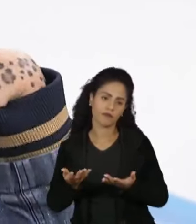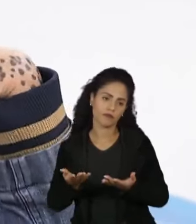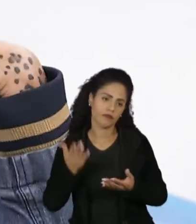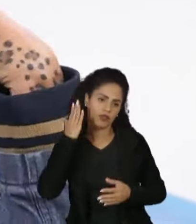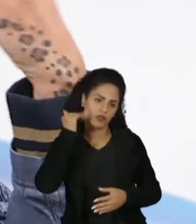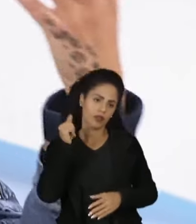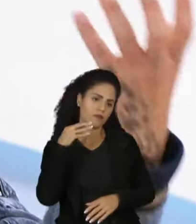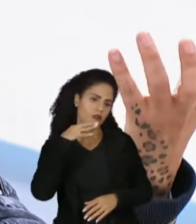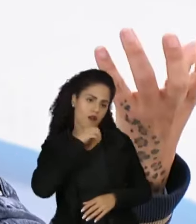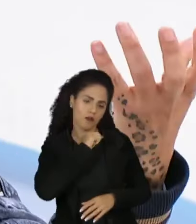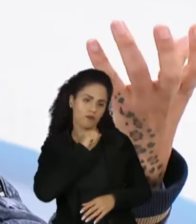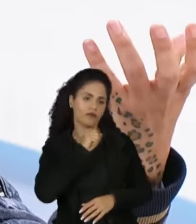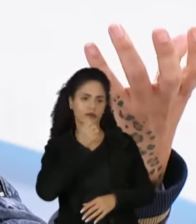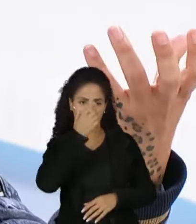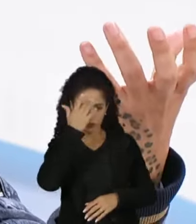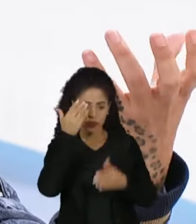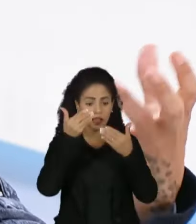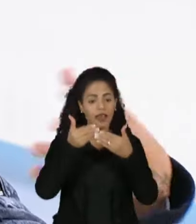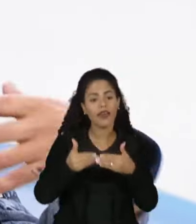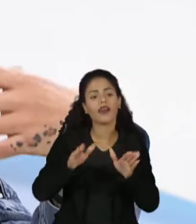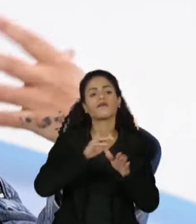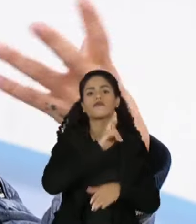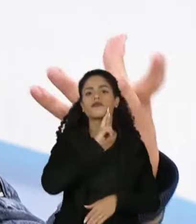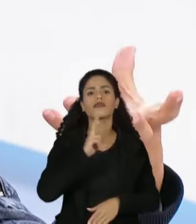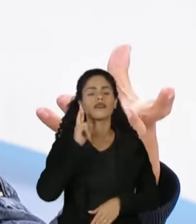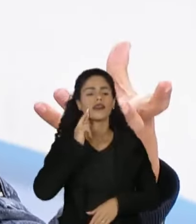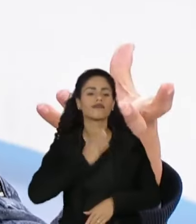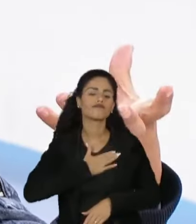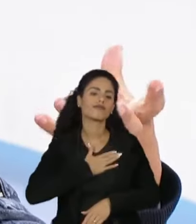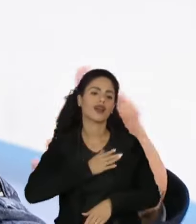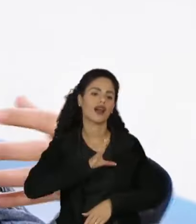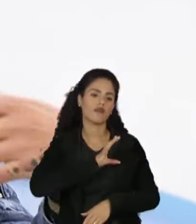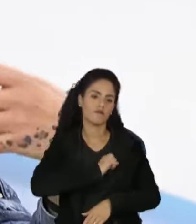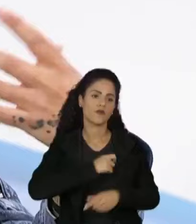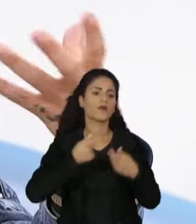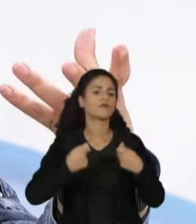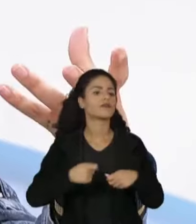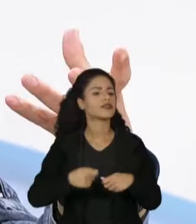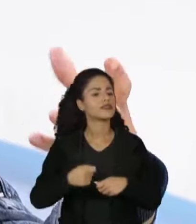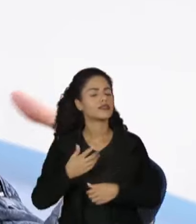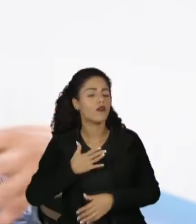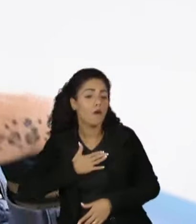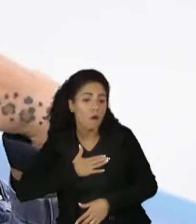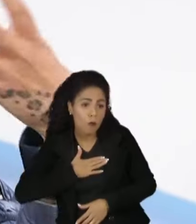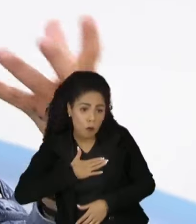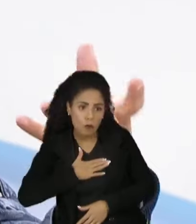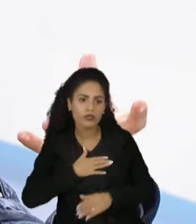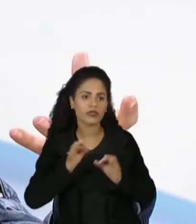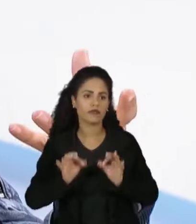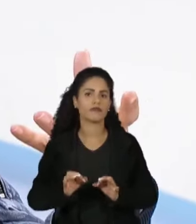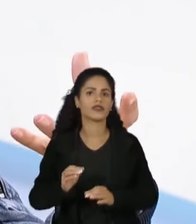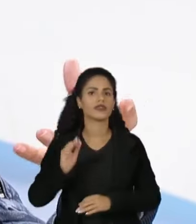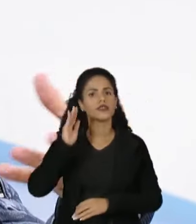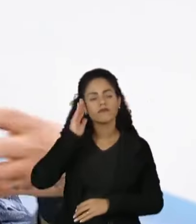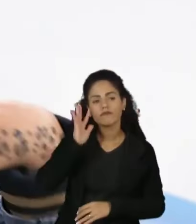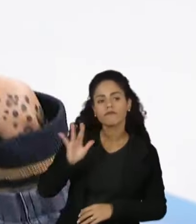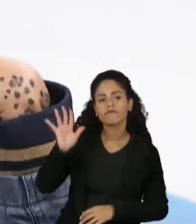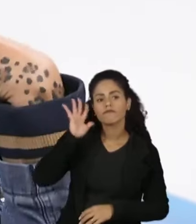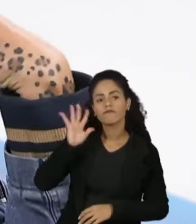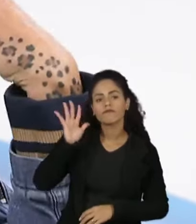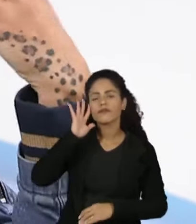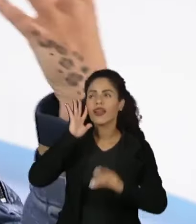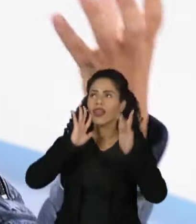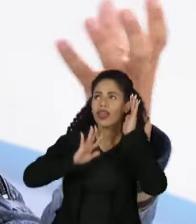obviamente, todo mundo que abre um lugar deve abrir com muito amor, né? Com muita paixão, com uma ilusão também de estar